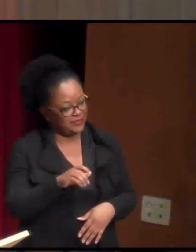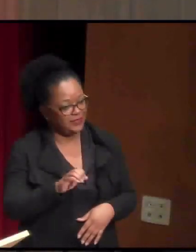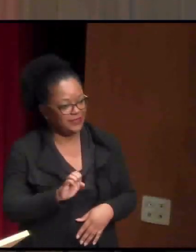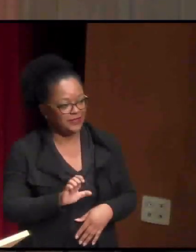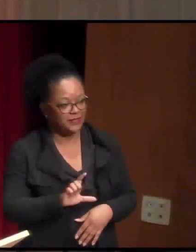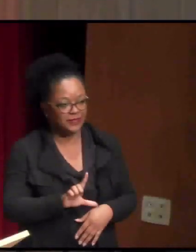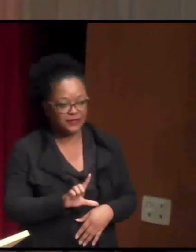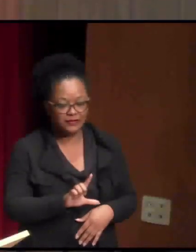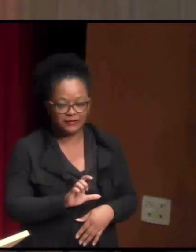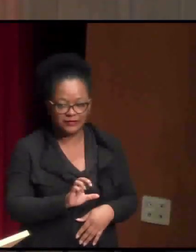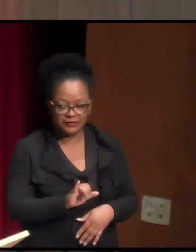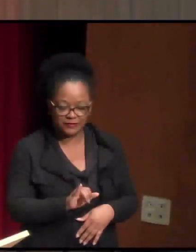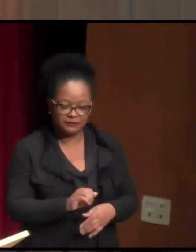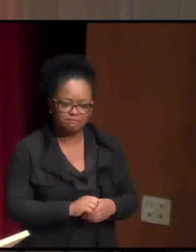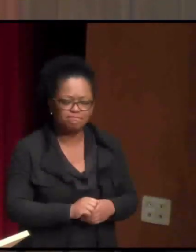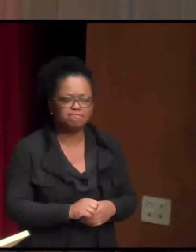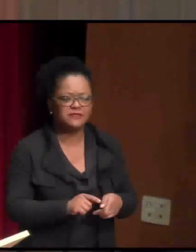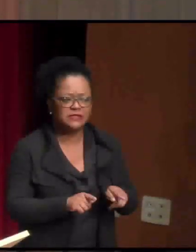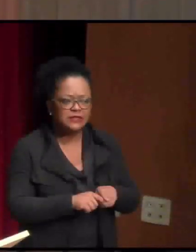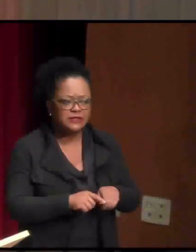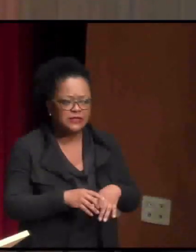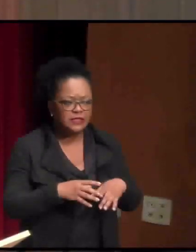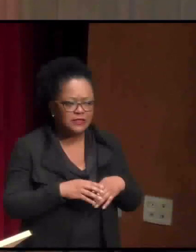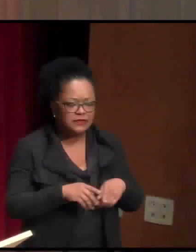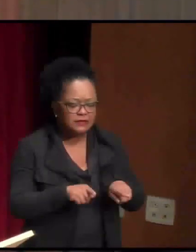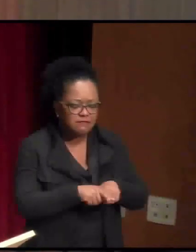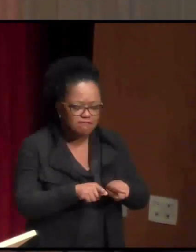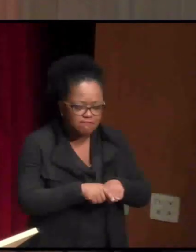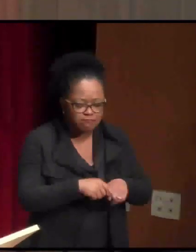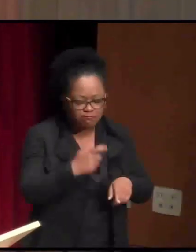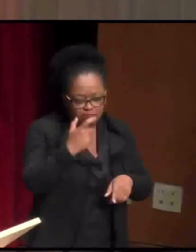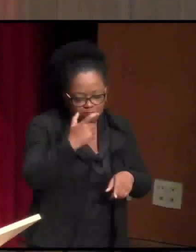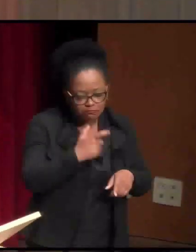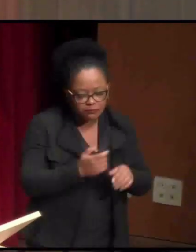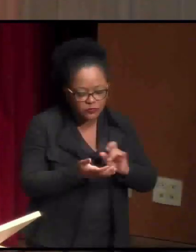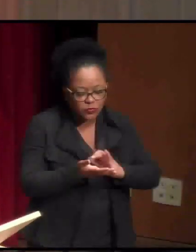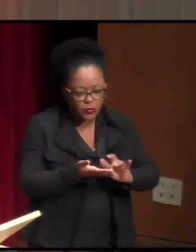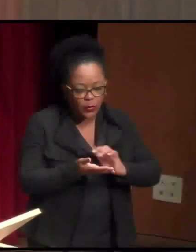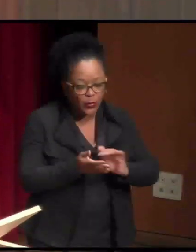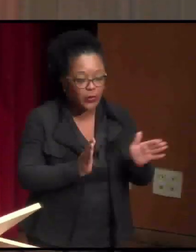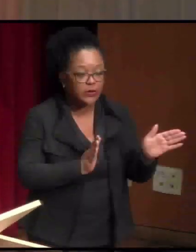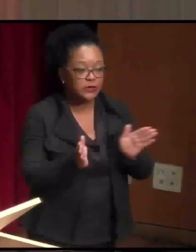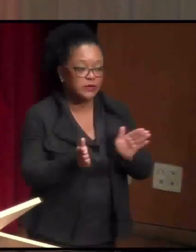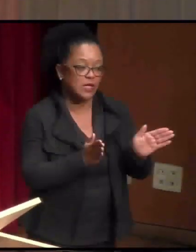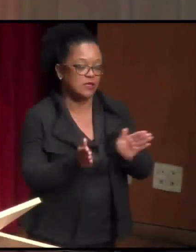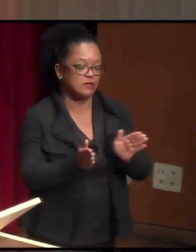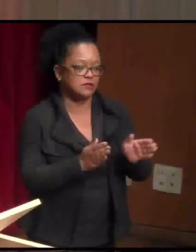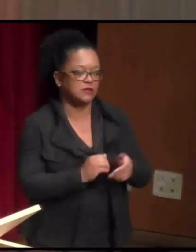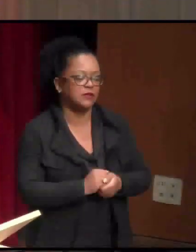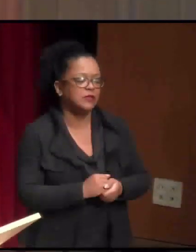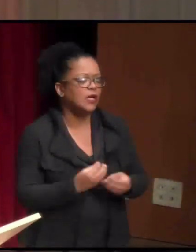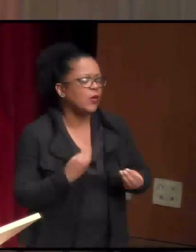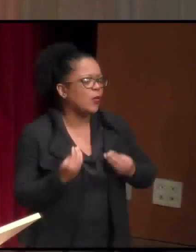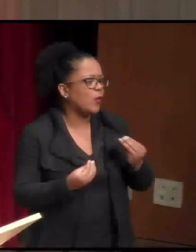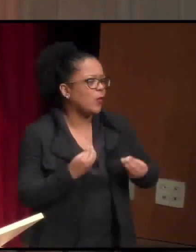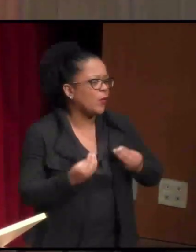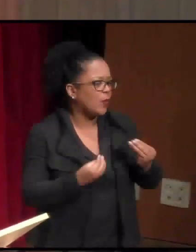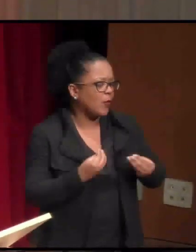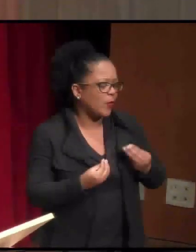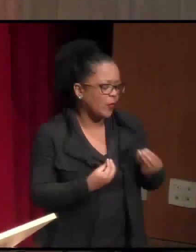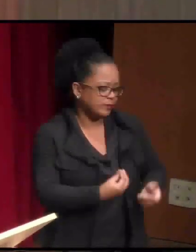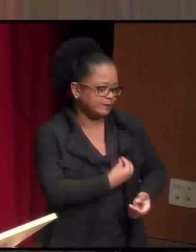nesse sentido da dignidade e do acesso ao Braille. Como foi isso na sua vida? Conta um pouquinho